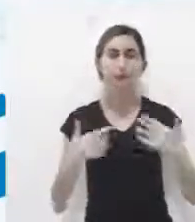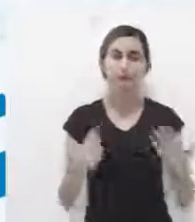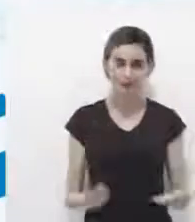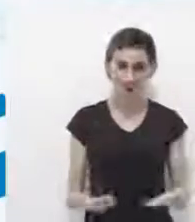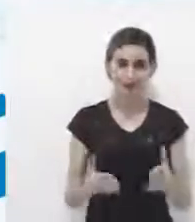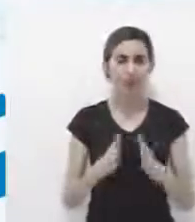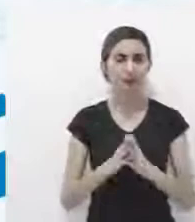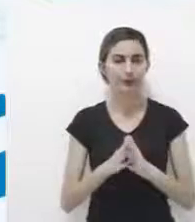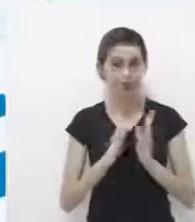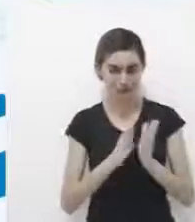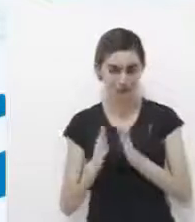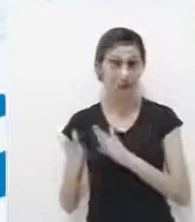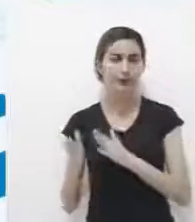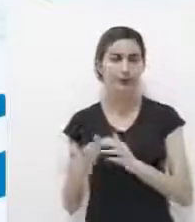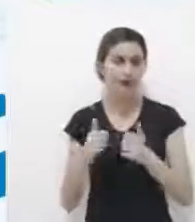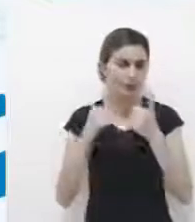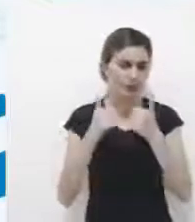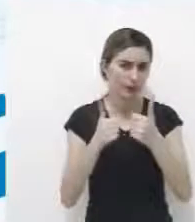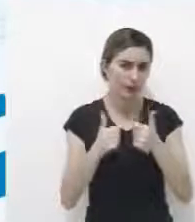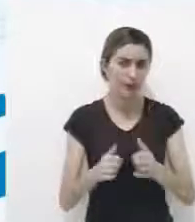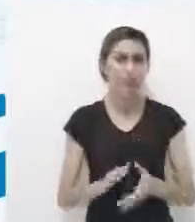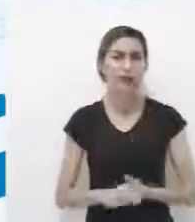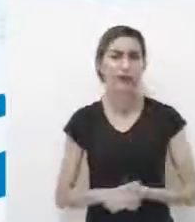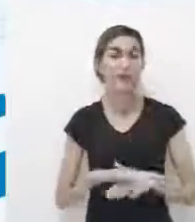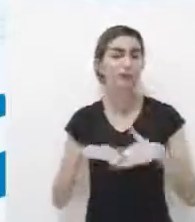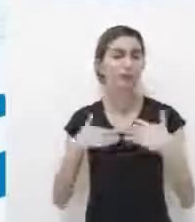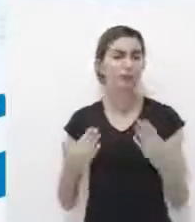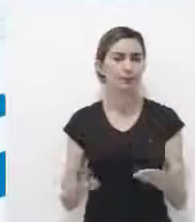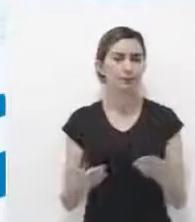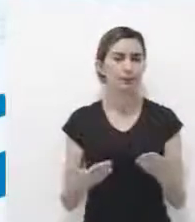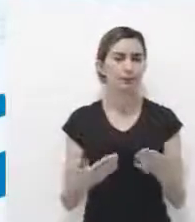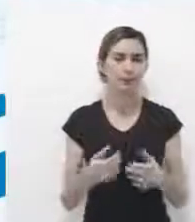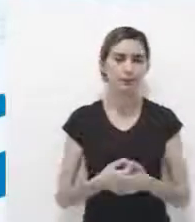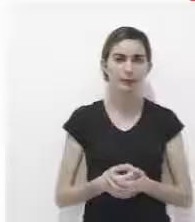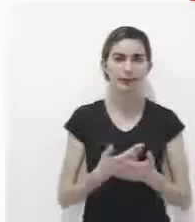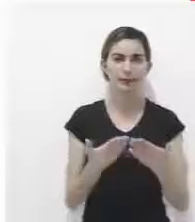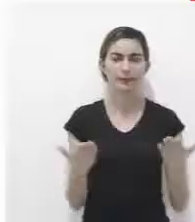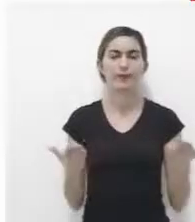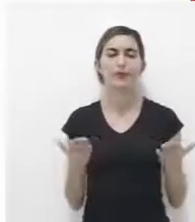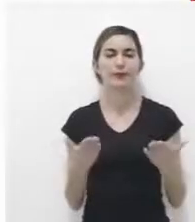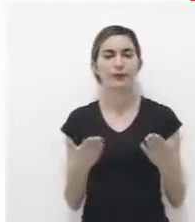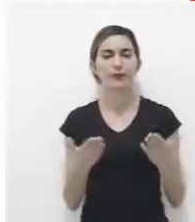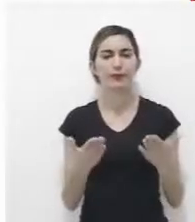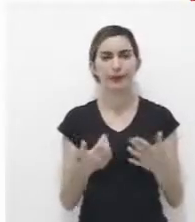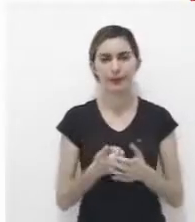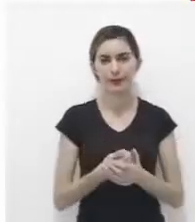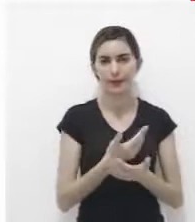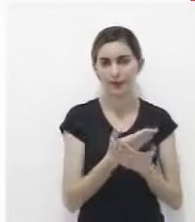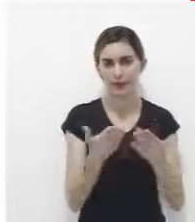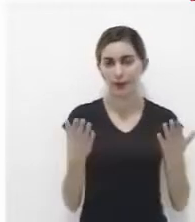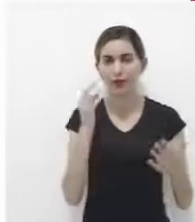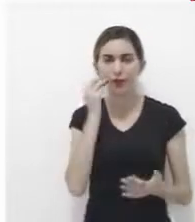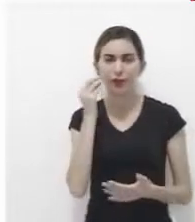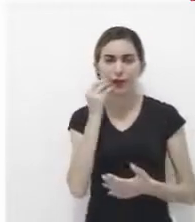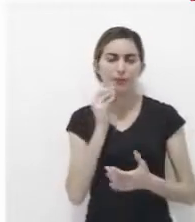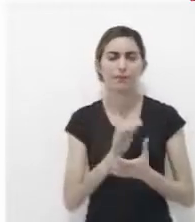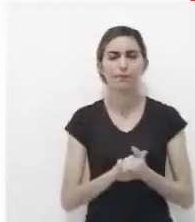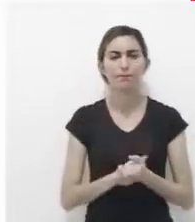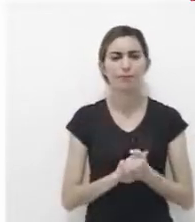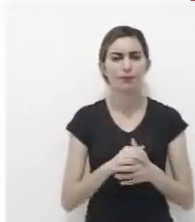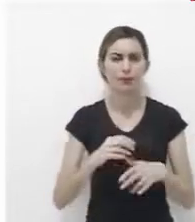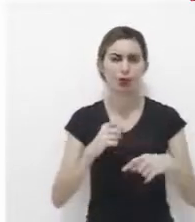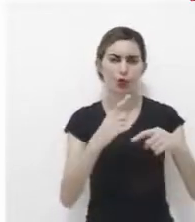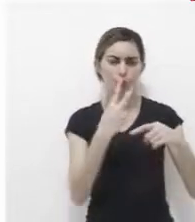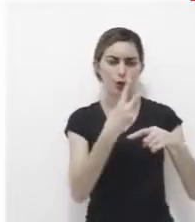quem era menor fica maior. Maior que, tá bom? Beleza? Então, aê garoto, aê garota,